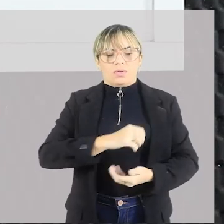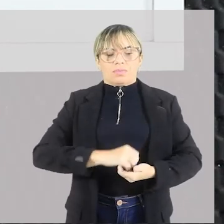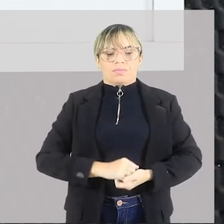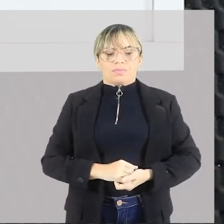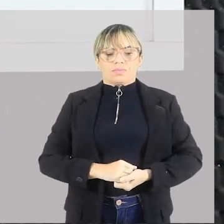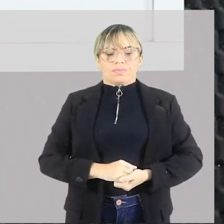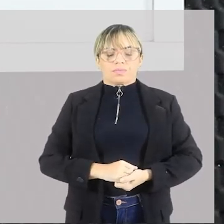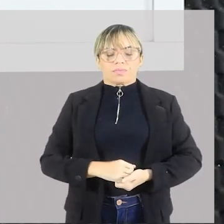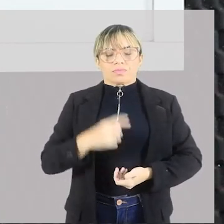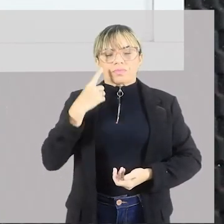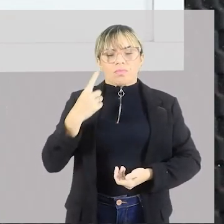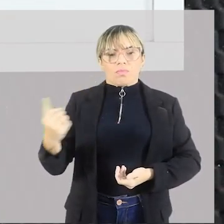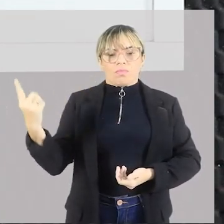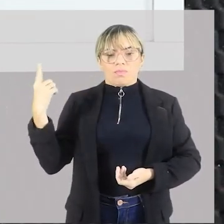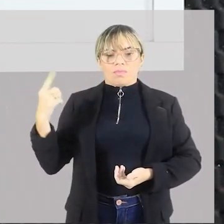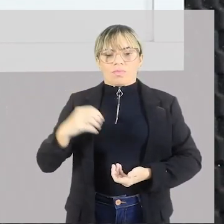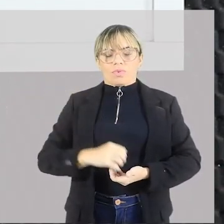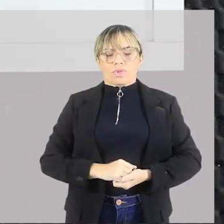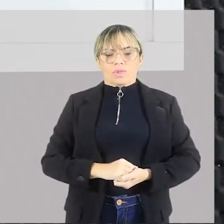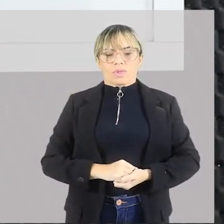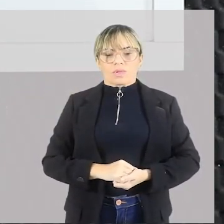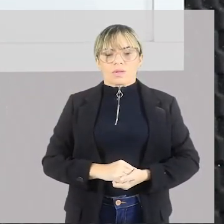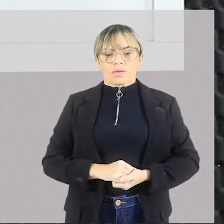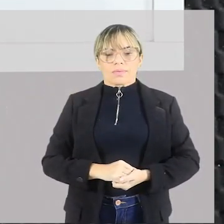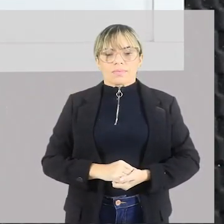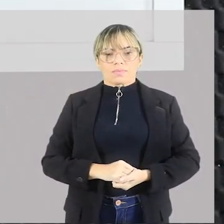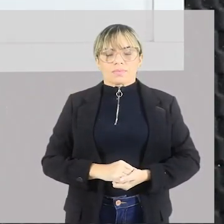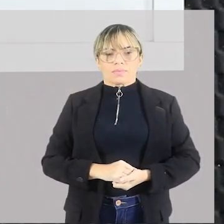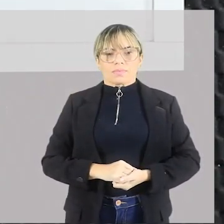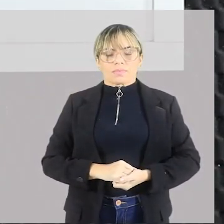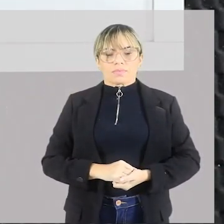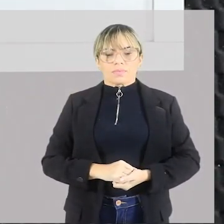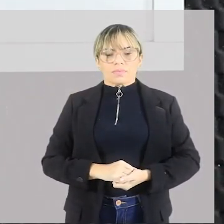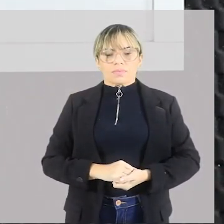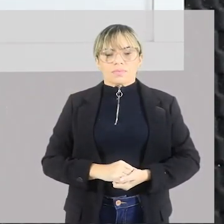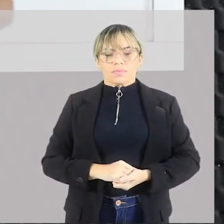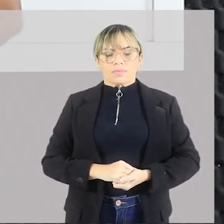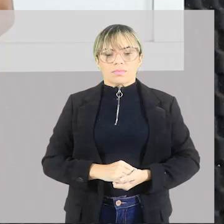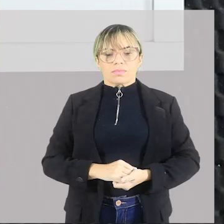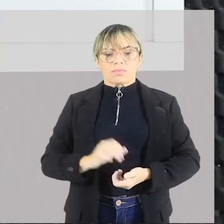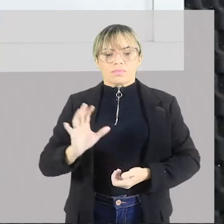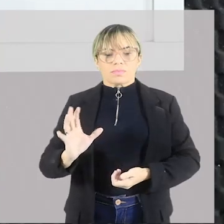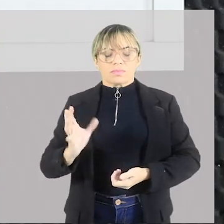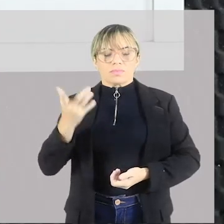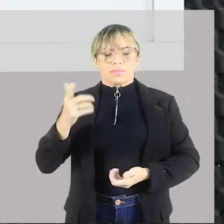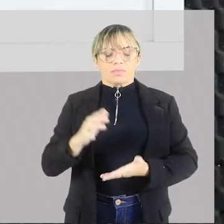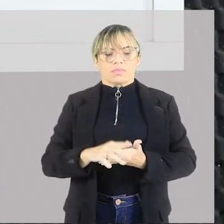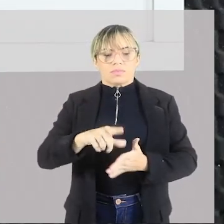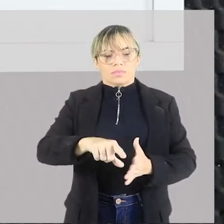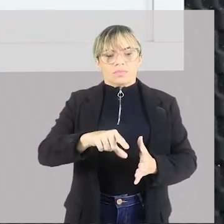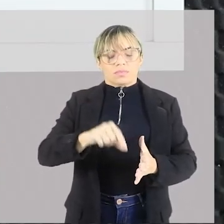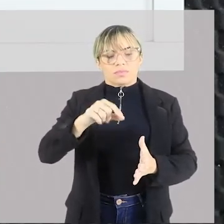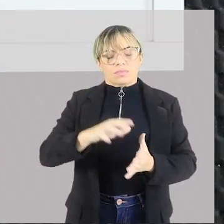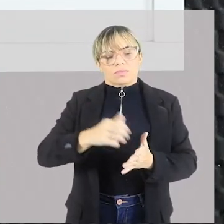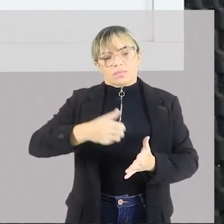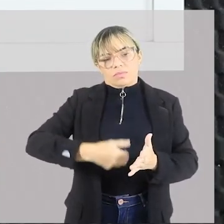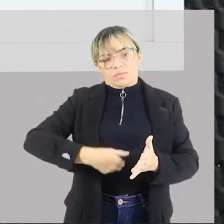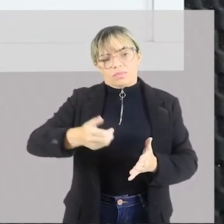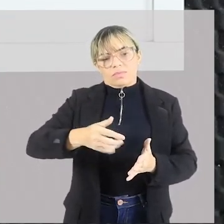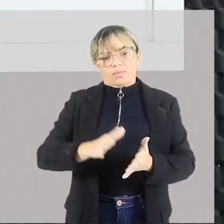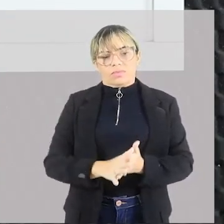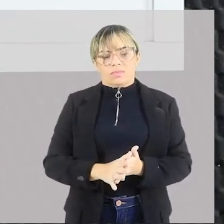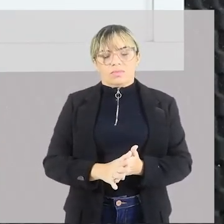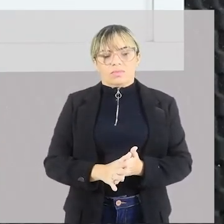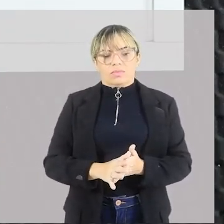número três ele é um evento porque ele é um elemento que tá dentro do teu